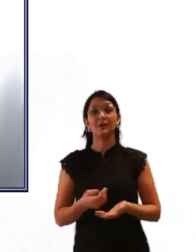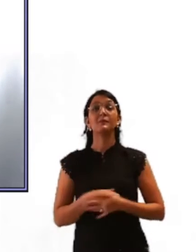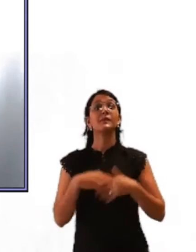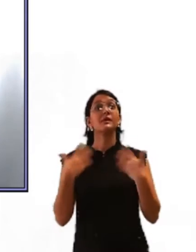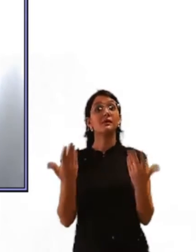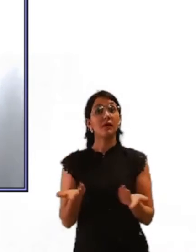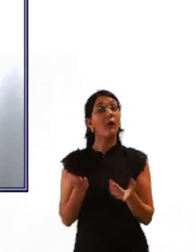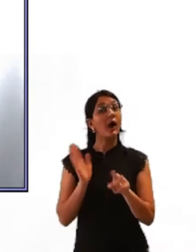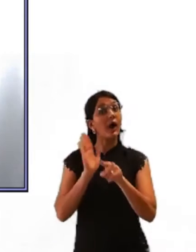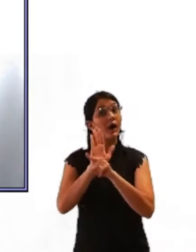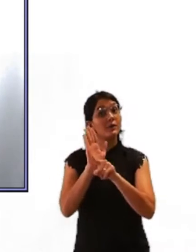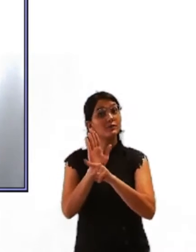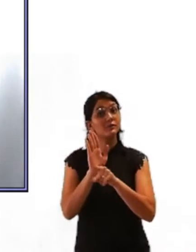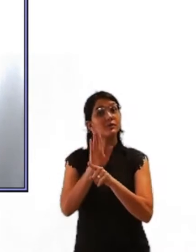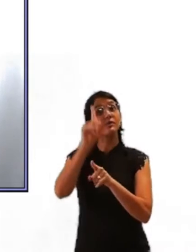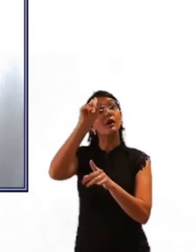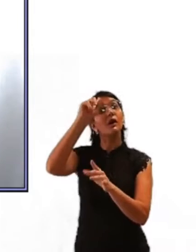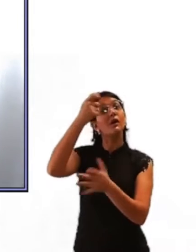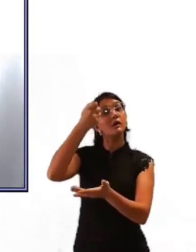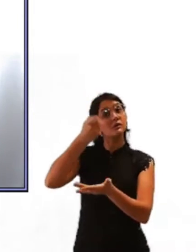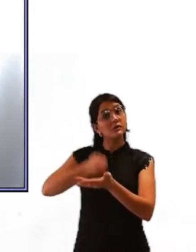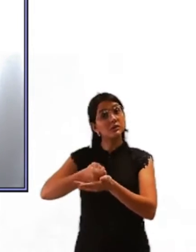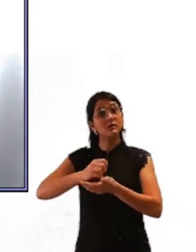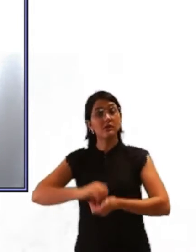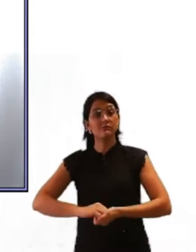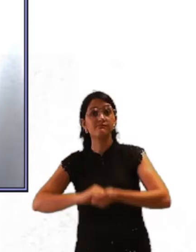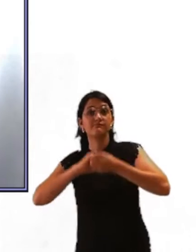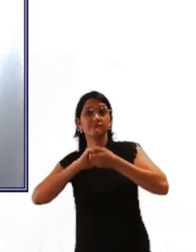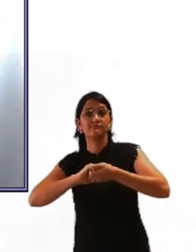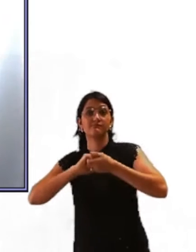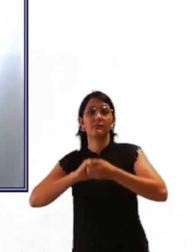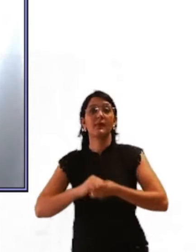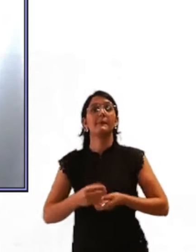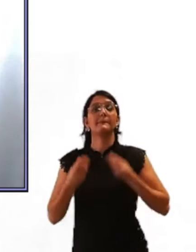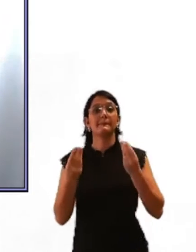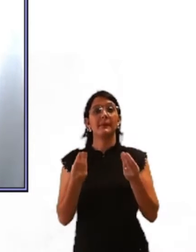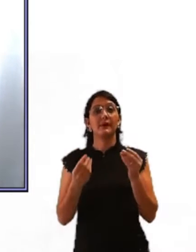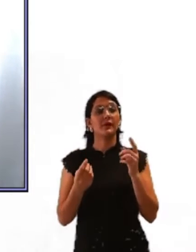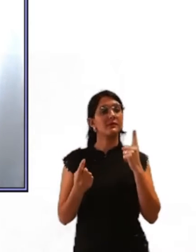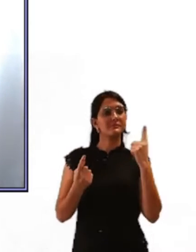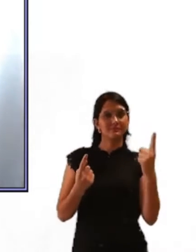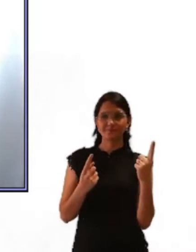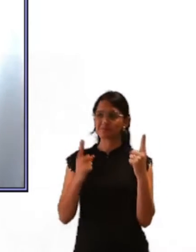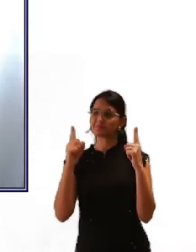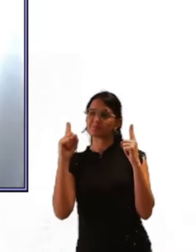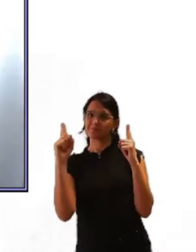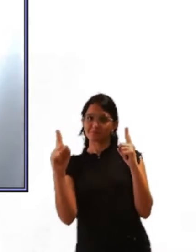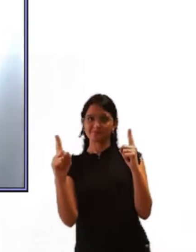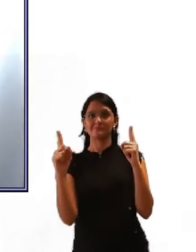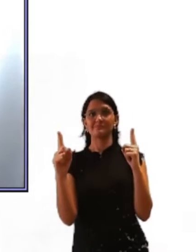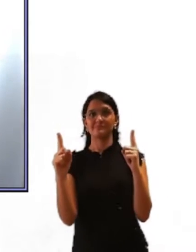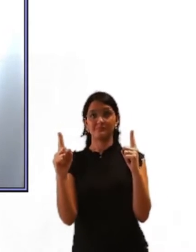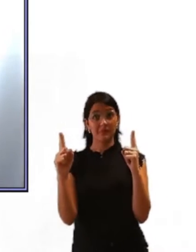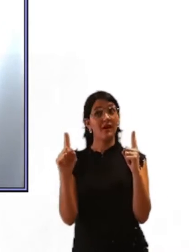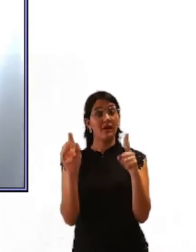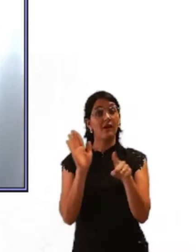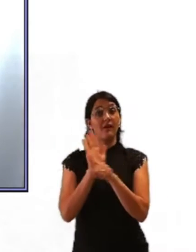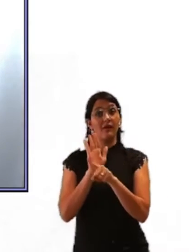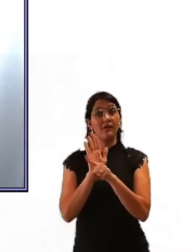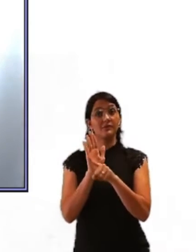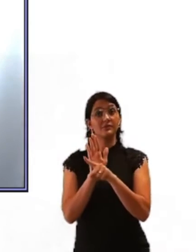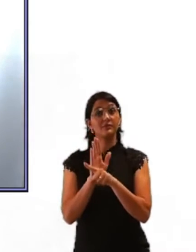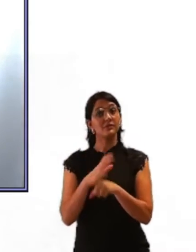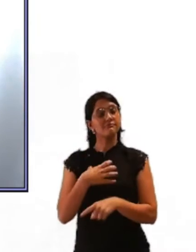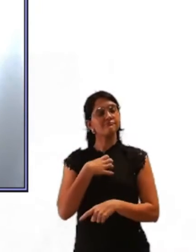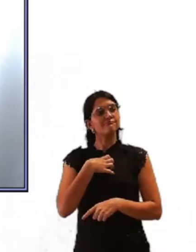fomenta, incentiva a prática conciliatória, porque as partes ali vão se sentir de uma forma em que com